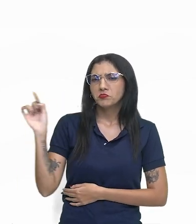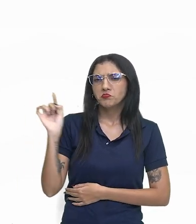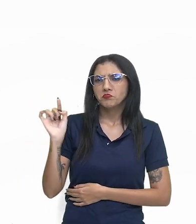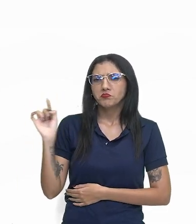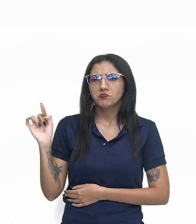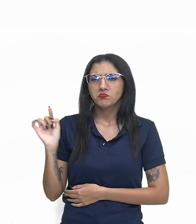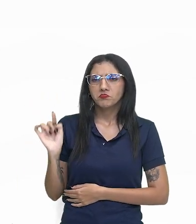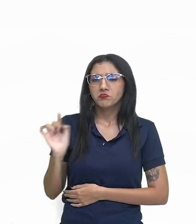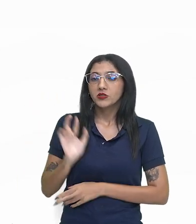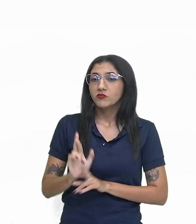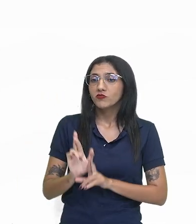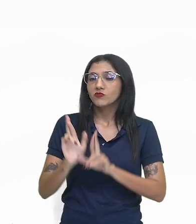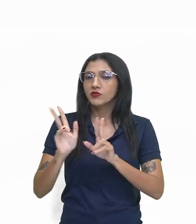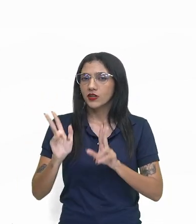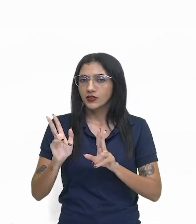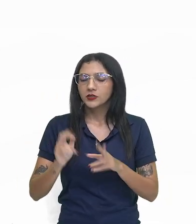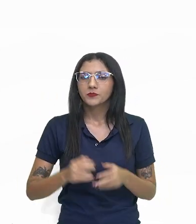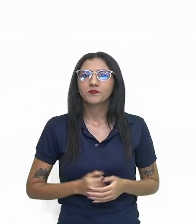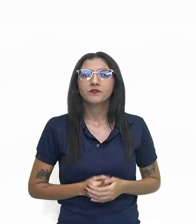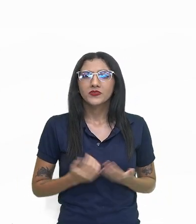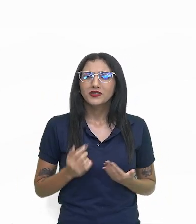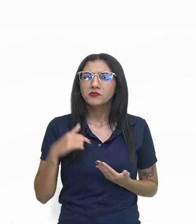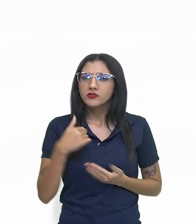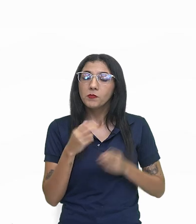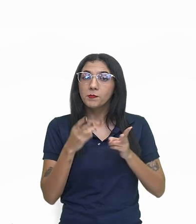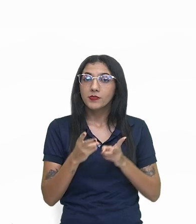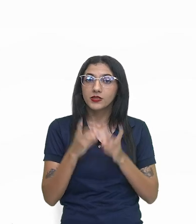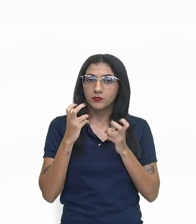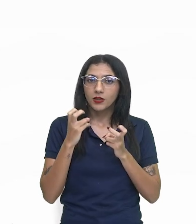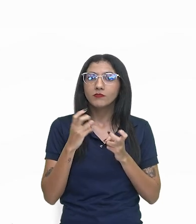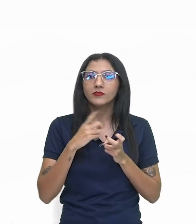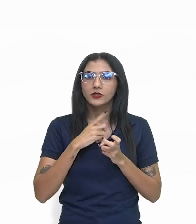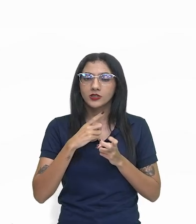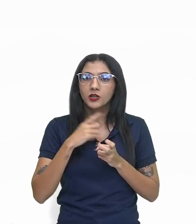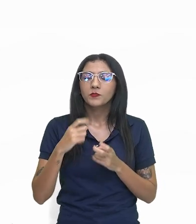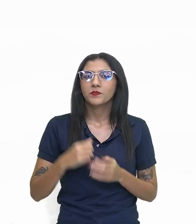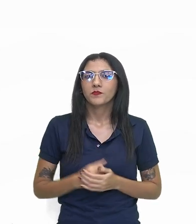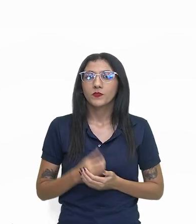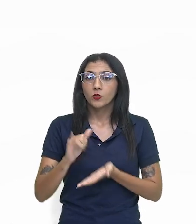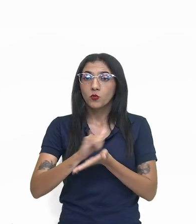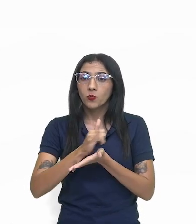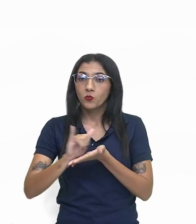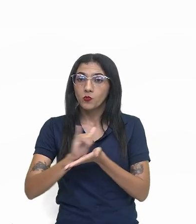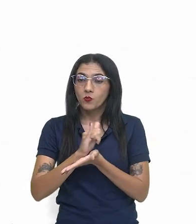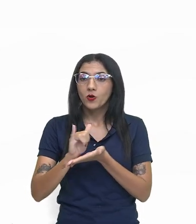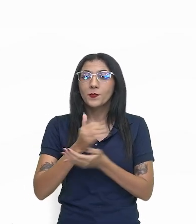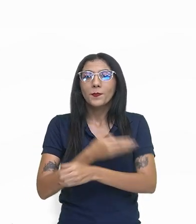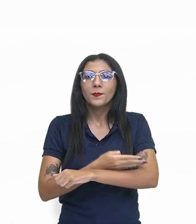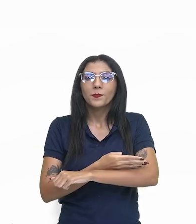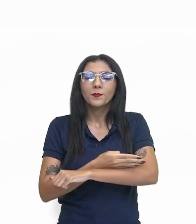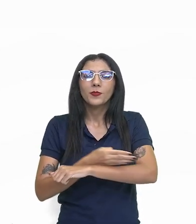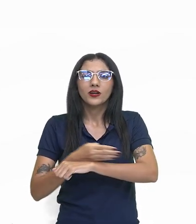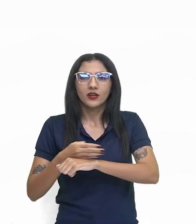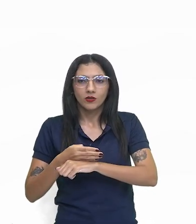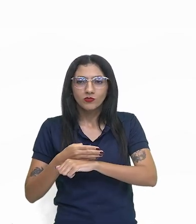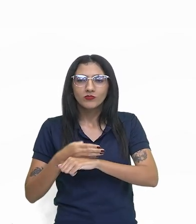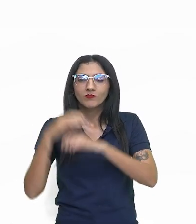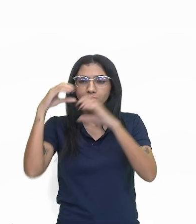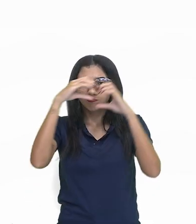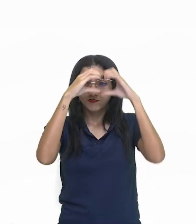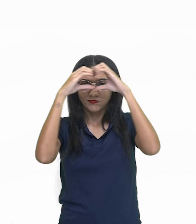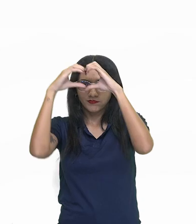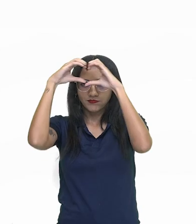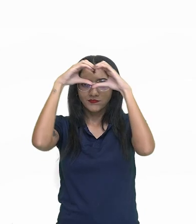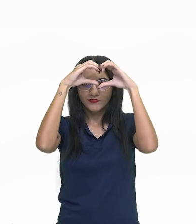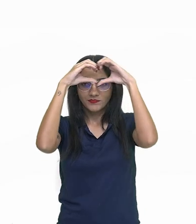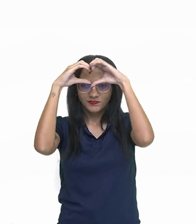né, específico, e a gente vai notar aí que existe o garantido representado por esse boi branco, né,